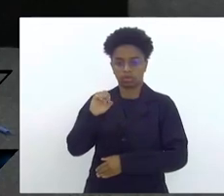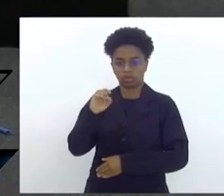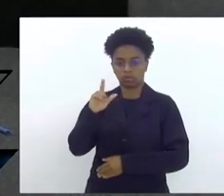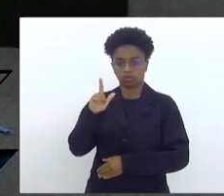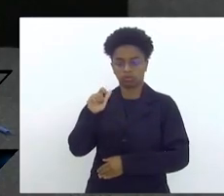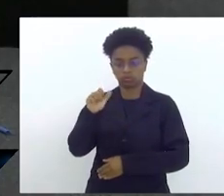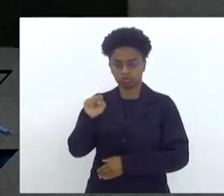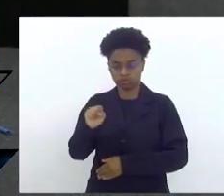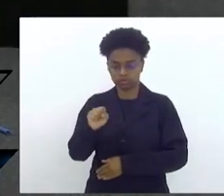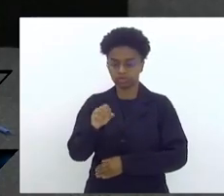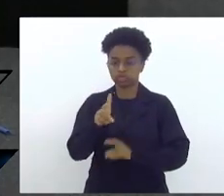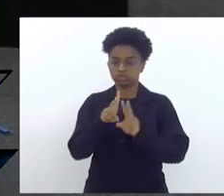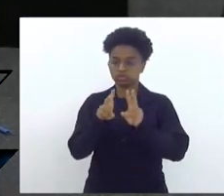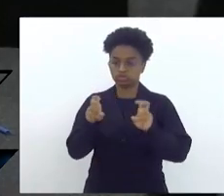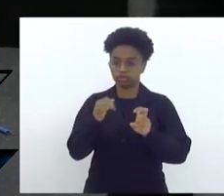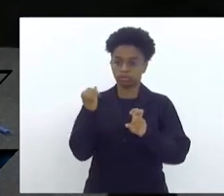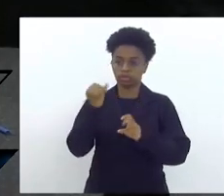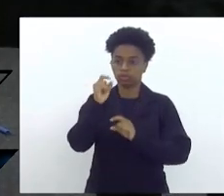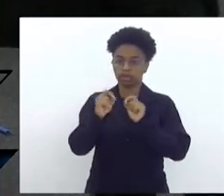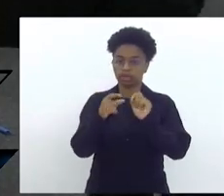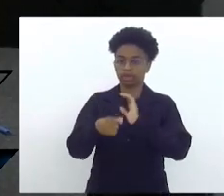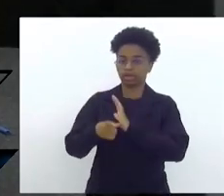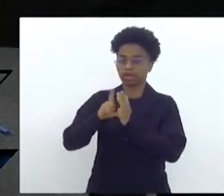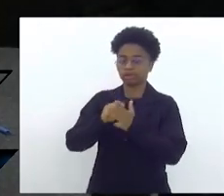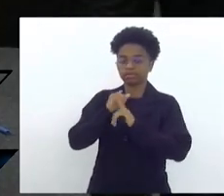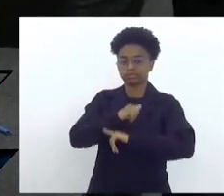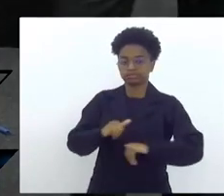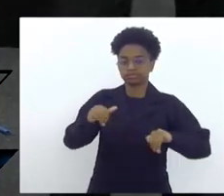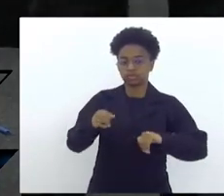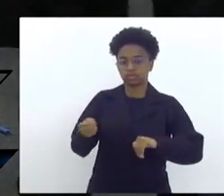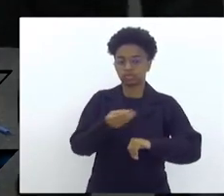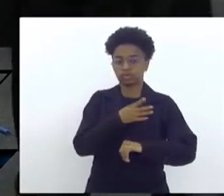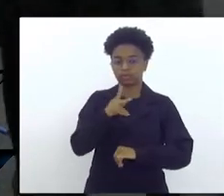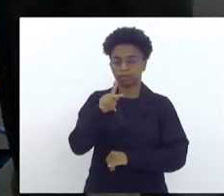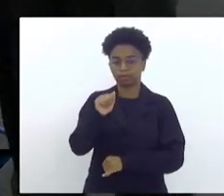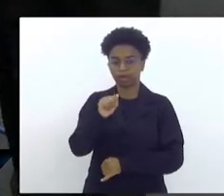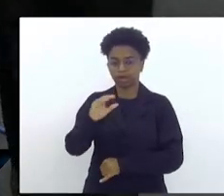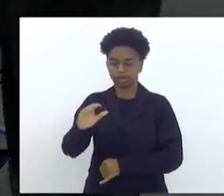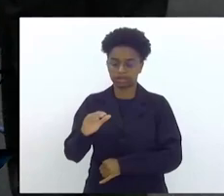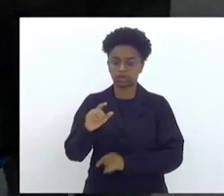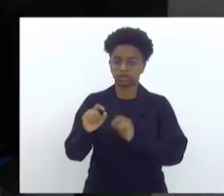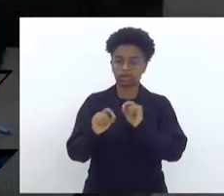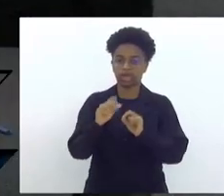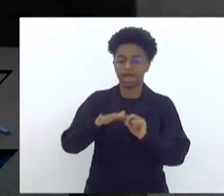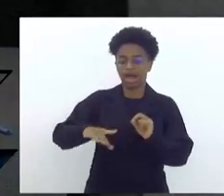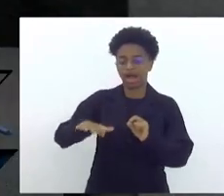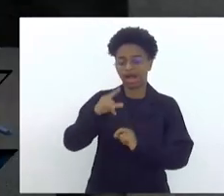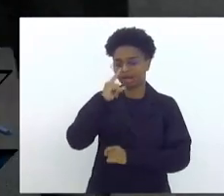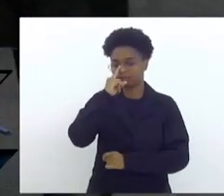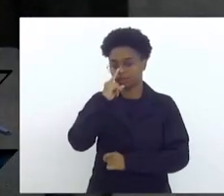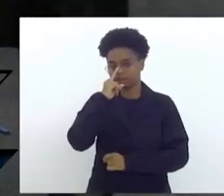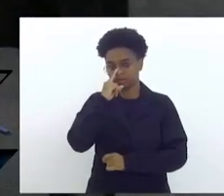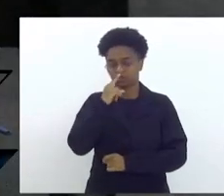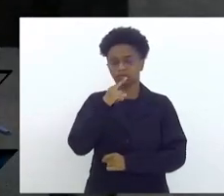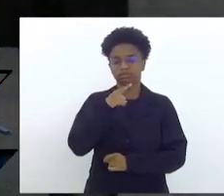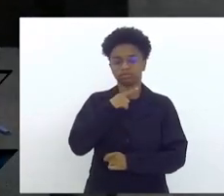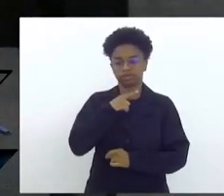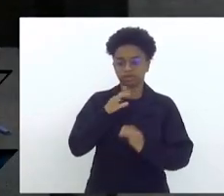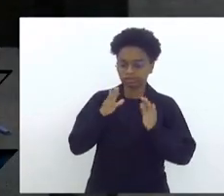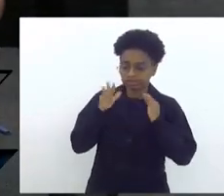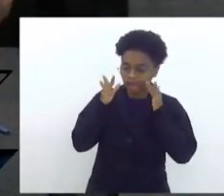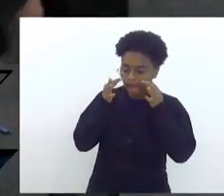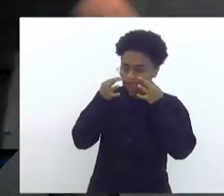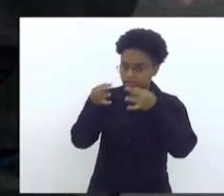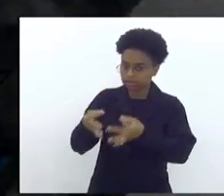a importância do que já tava anunciado como novo pac contemplar essas áreas de riscos e ter essas políticas aos